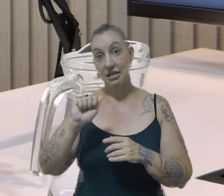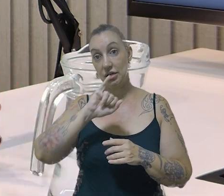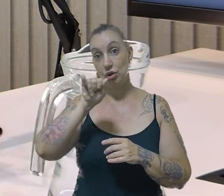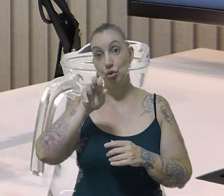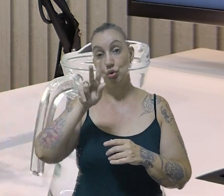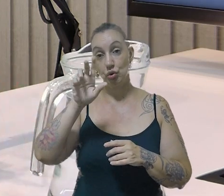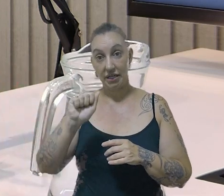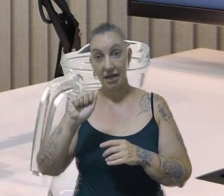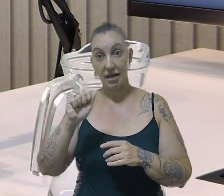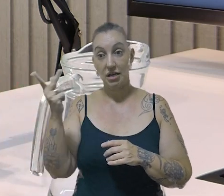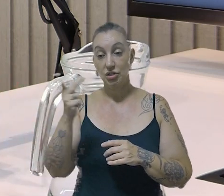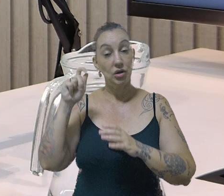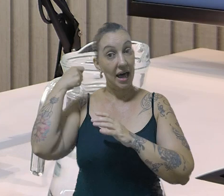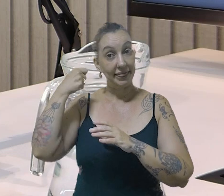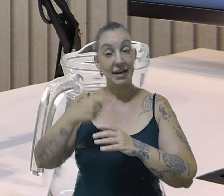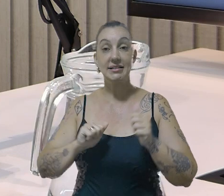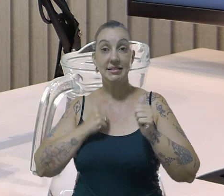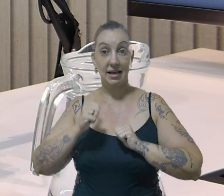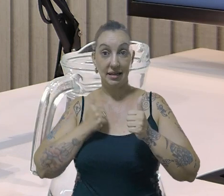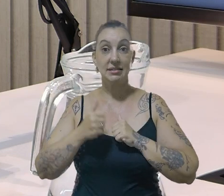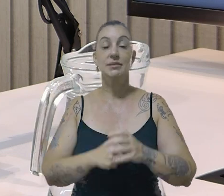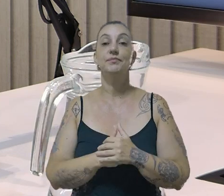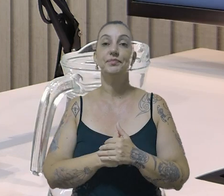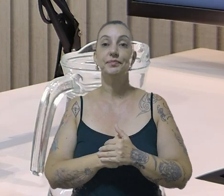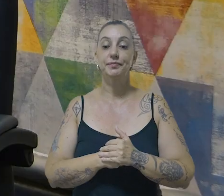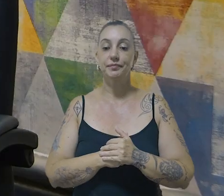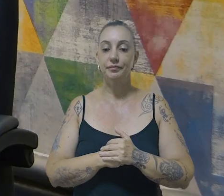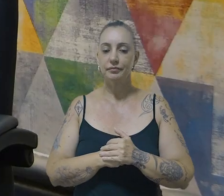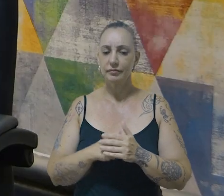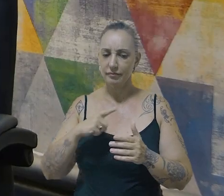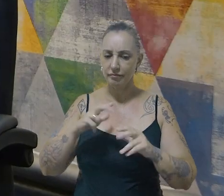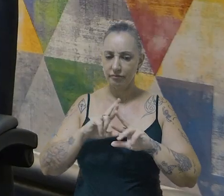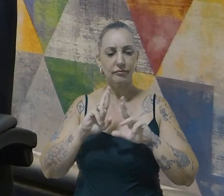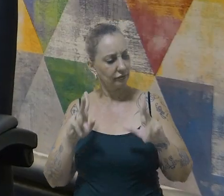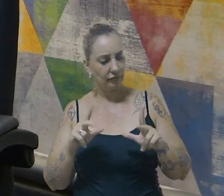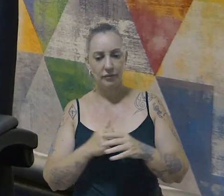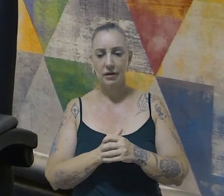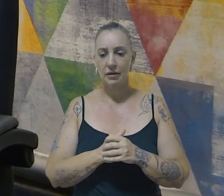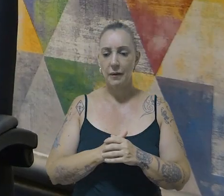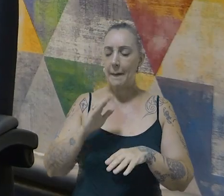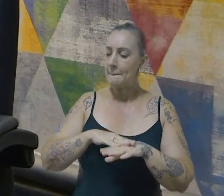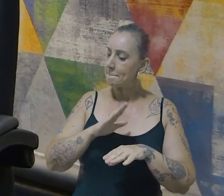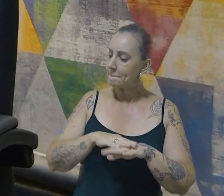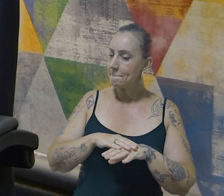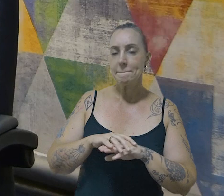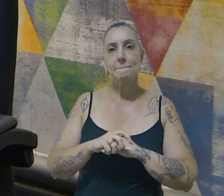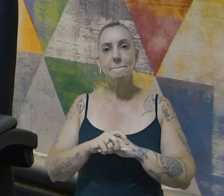atrizes e e tem alguma diferença Assim entre fazer uma